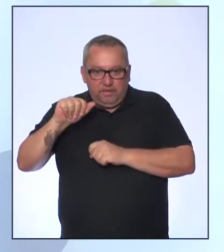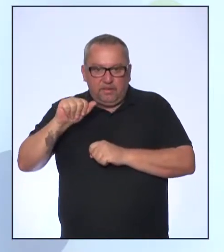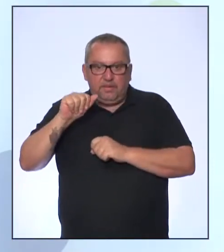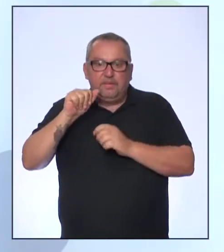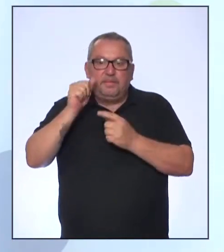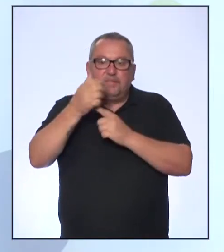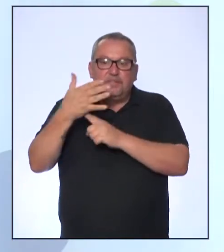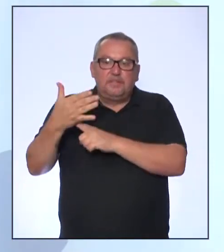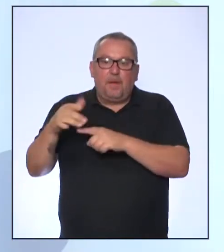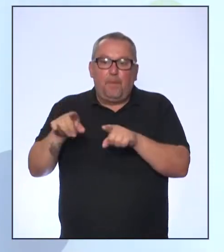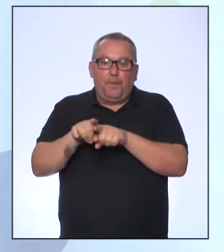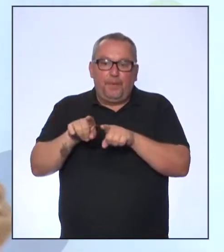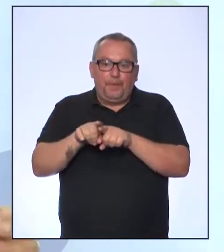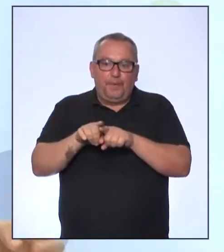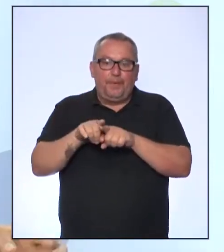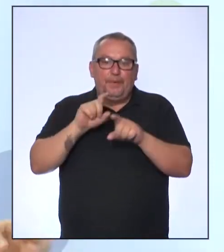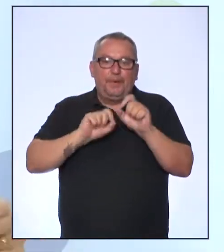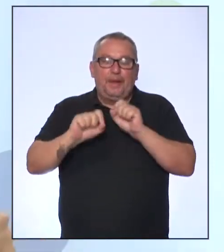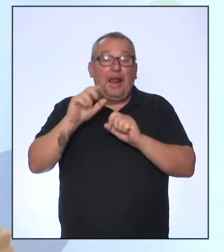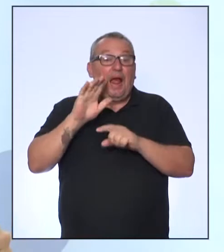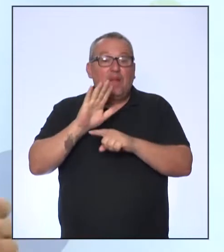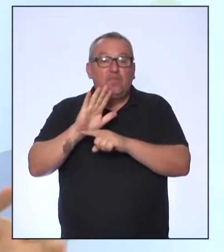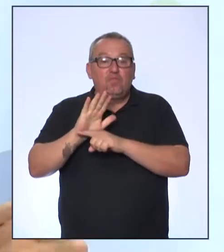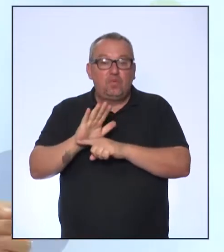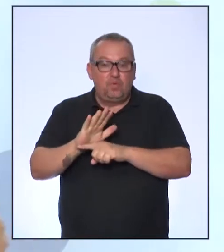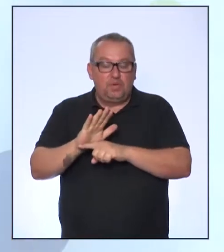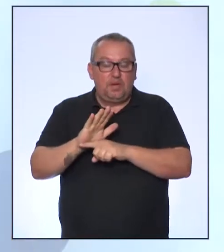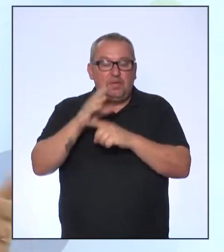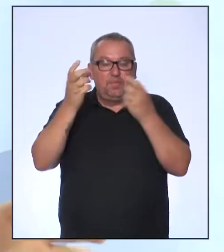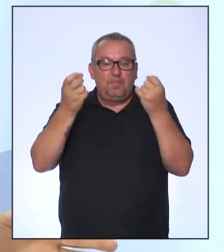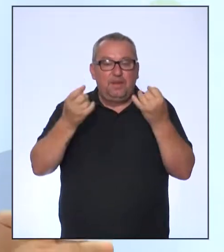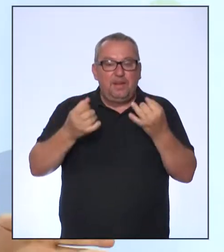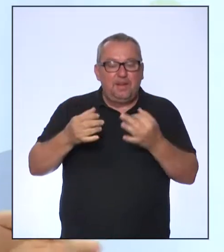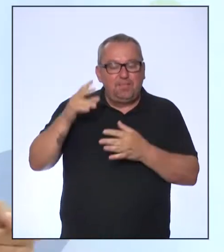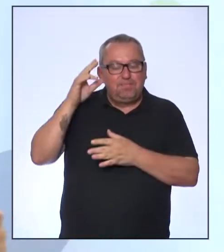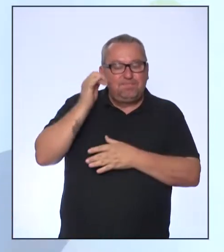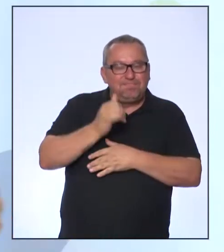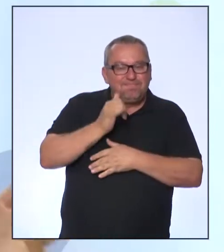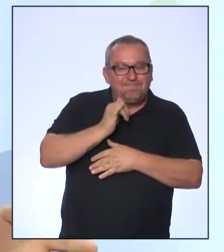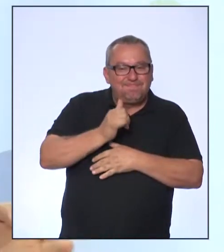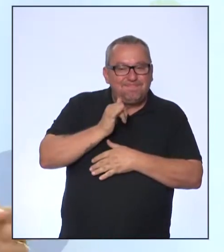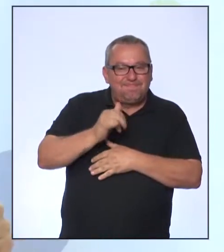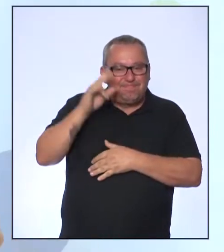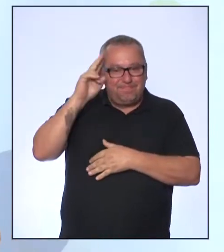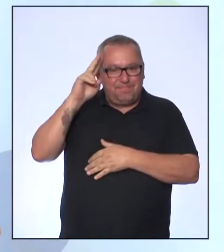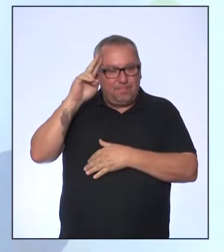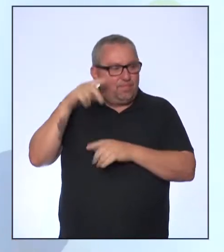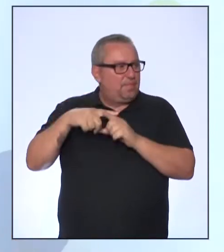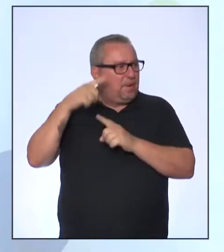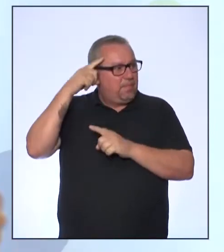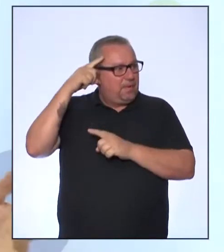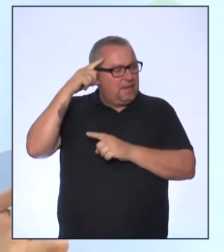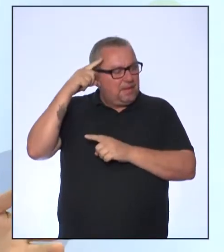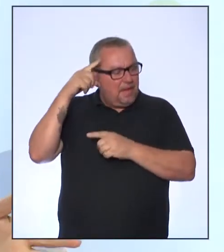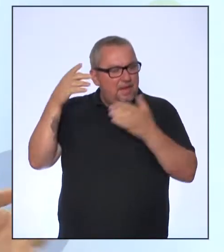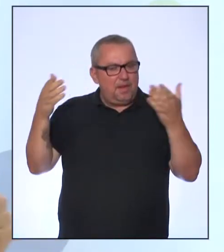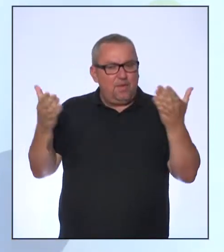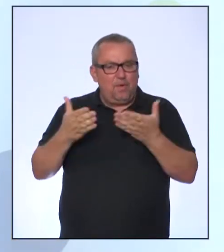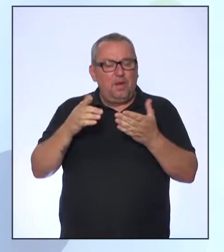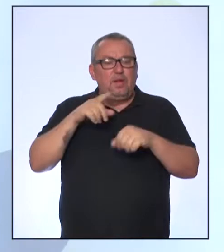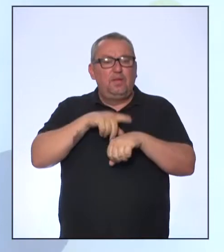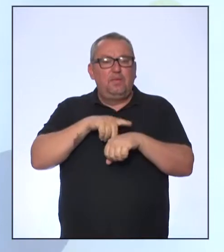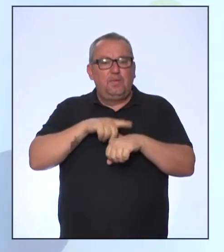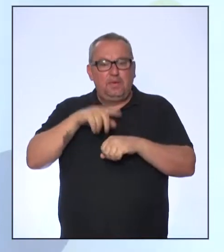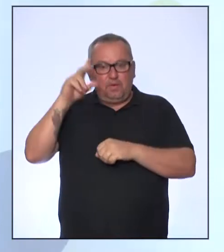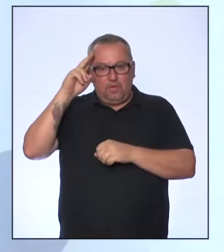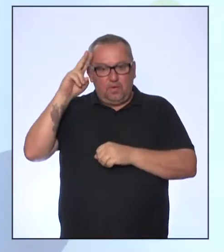essas narrativas digitais, elas ajudam a gente a contar essa história em um novo momento. Por que pensar em narrativa digital, acho que agora, nesse momento